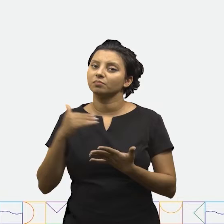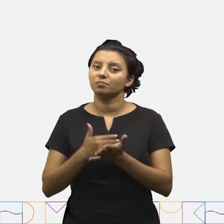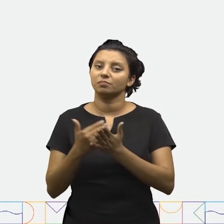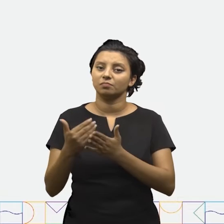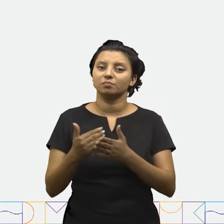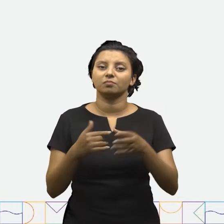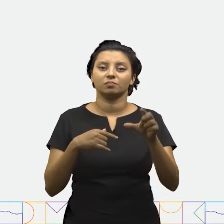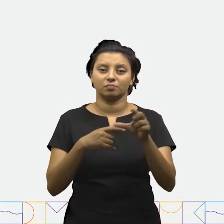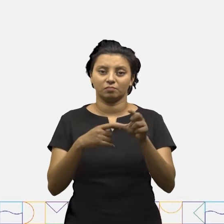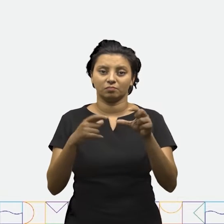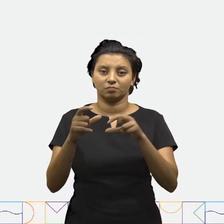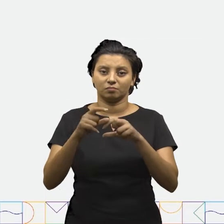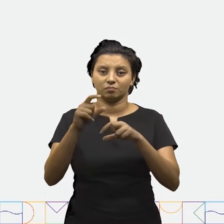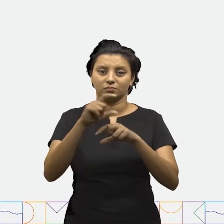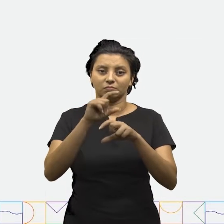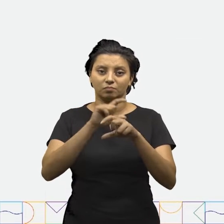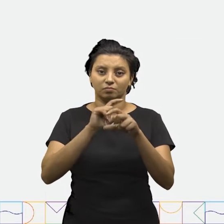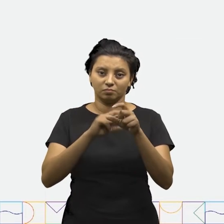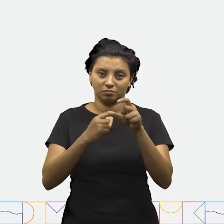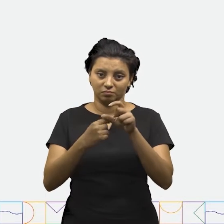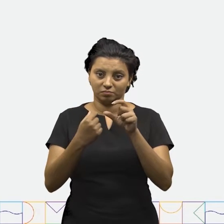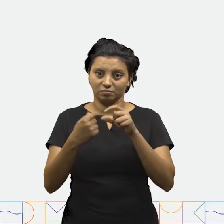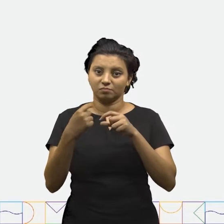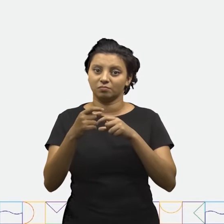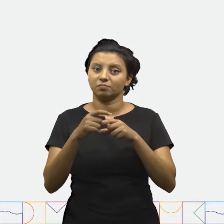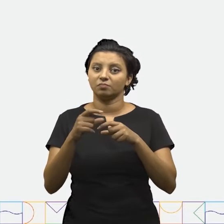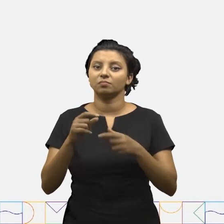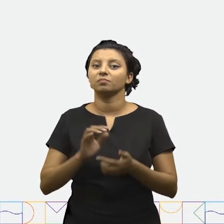a montar. Vou colocando uma peça, a outra.